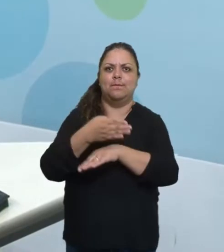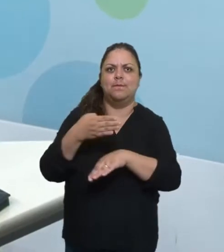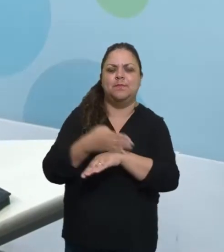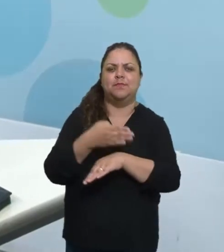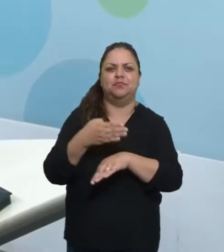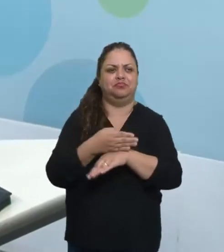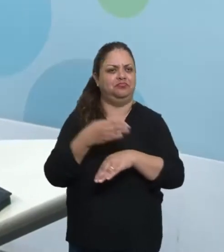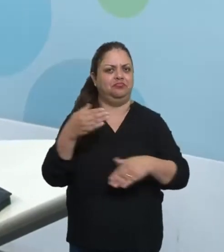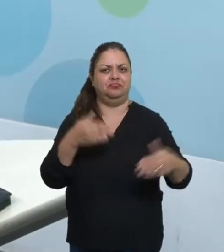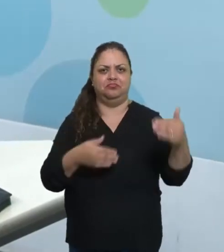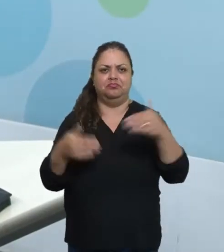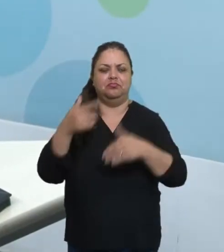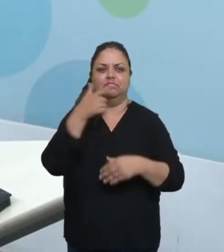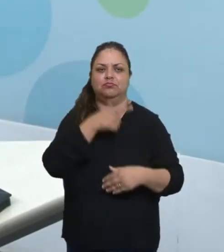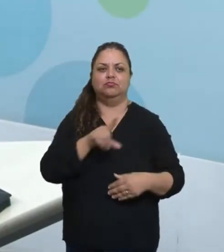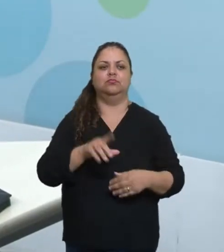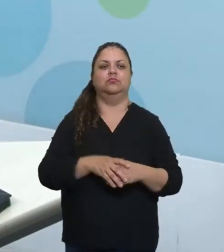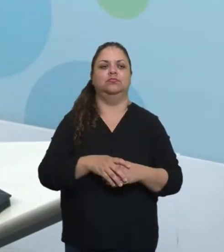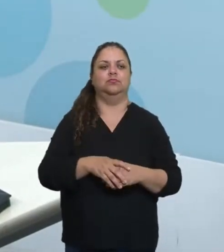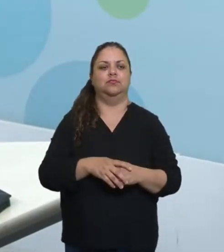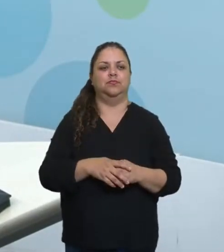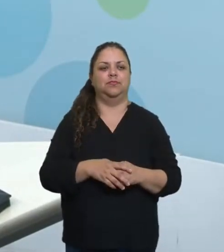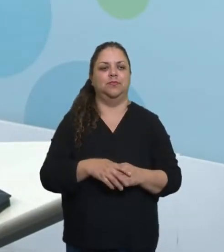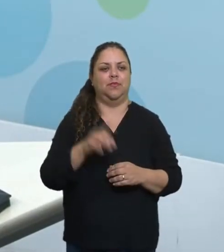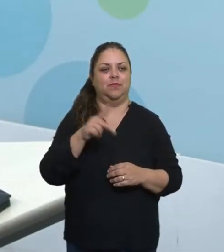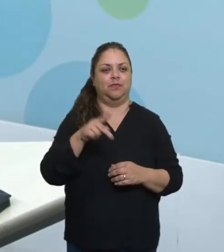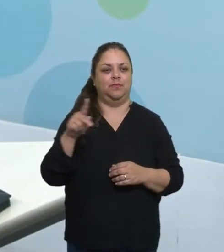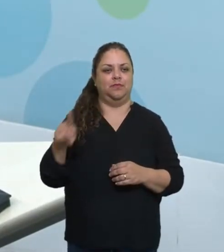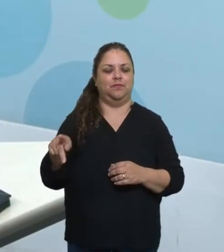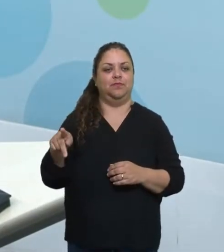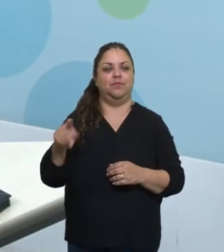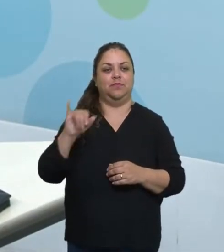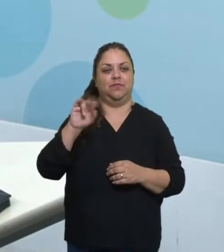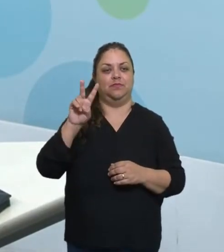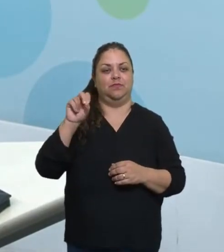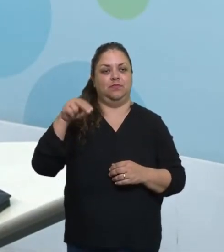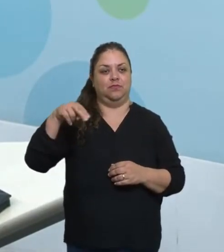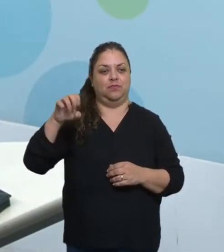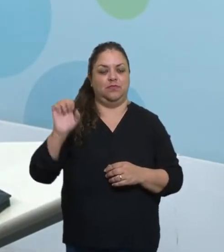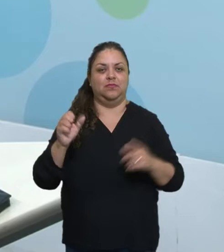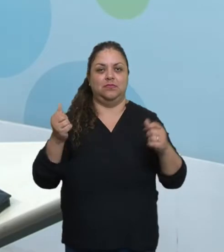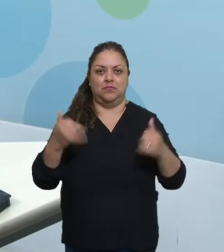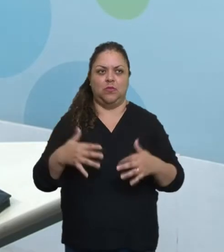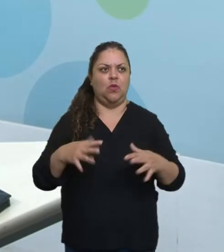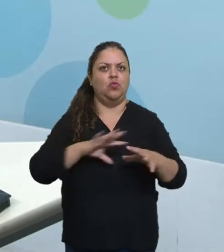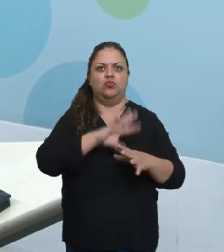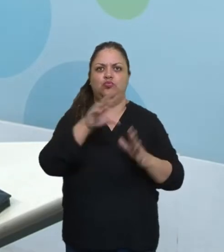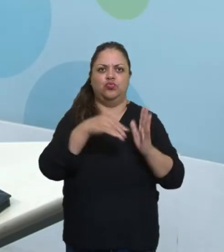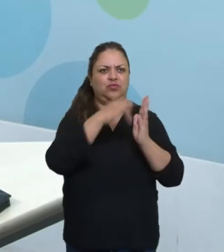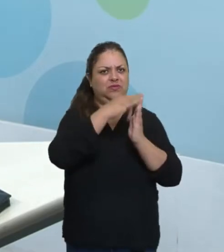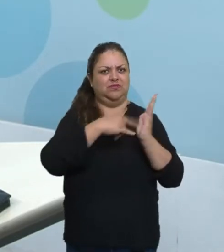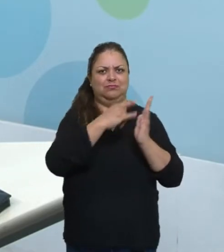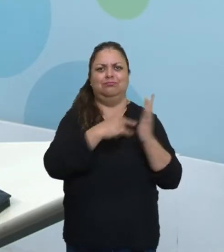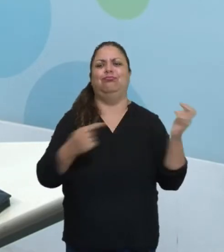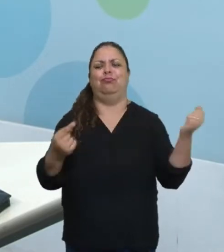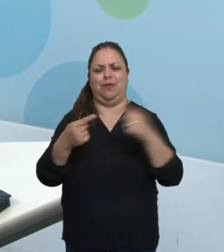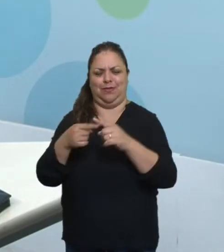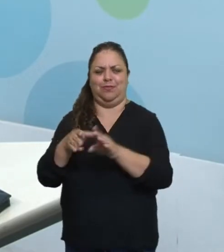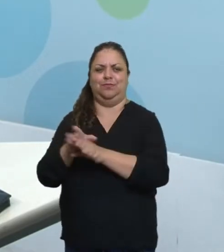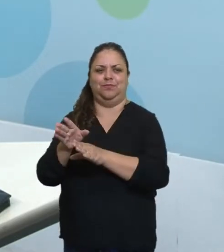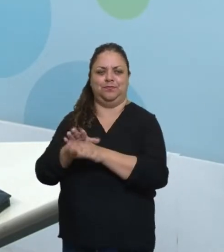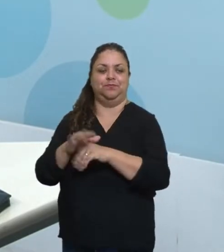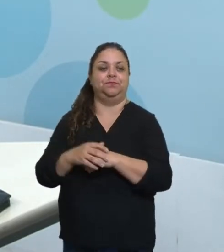todas as oferecidas no documento orientador Professora Ivone comentou a participação dos alunos